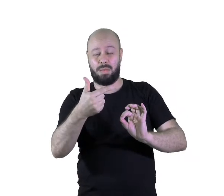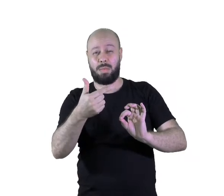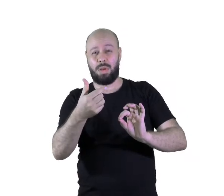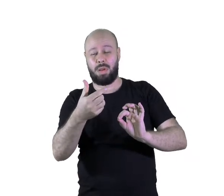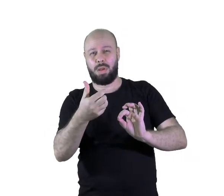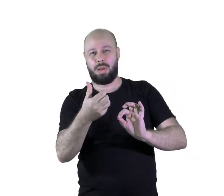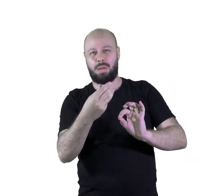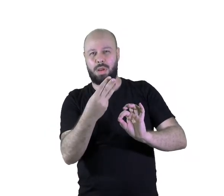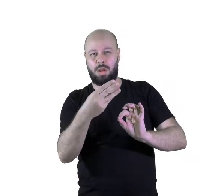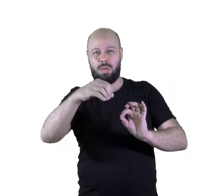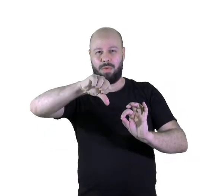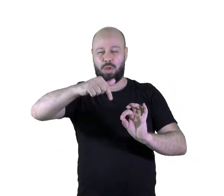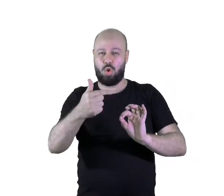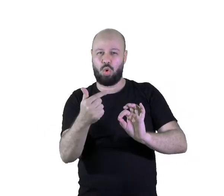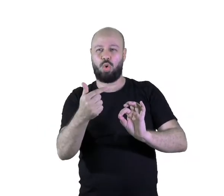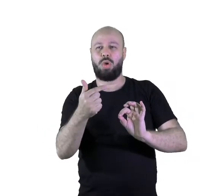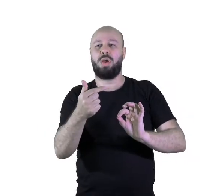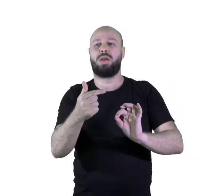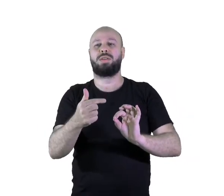1.392.700 quilômetros, né?